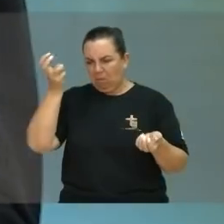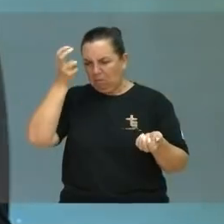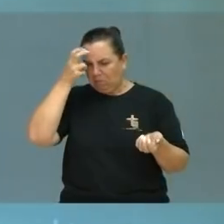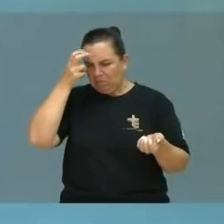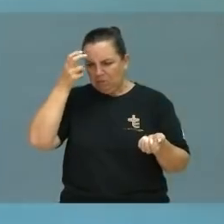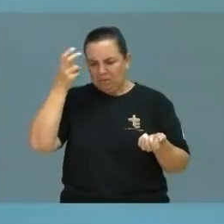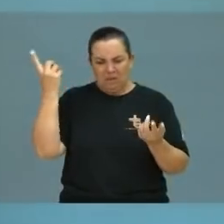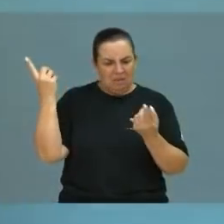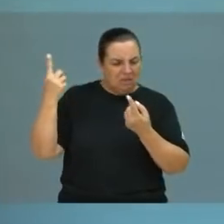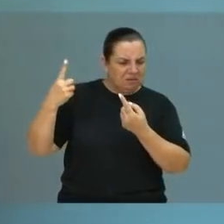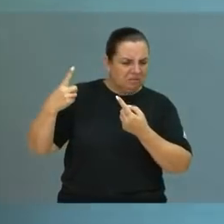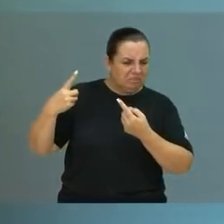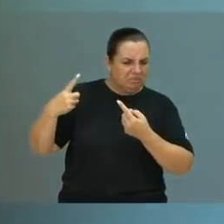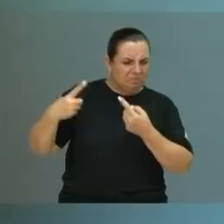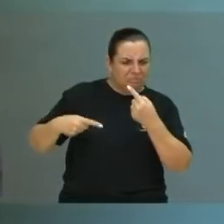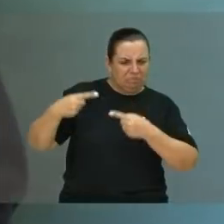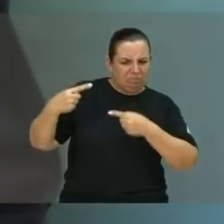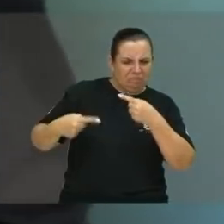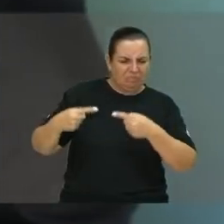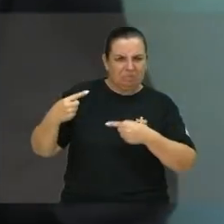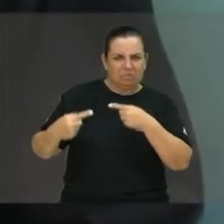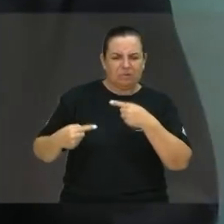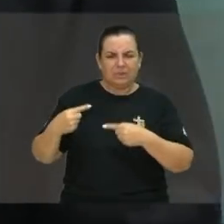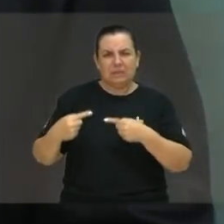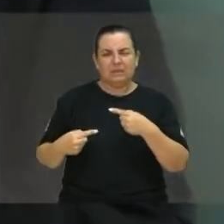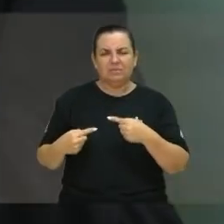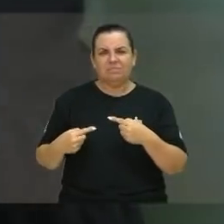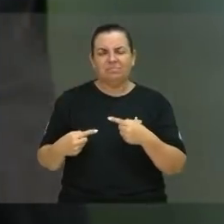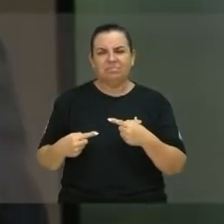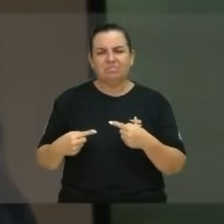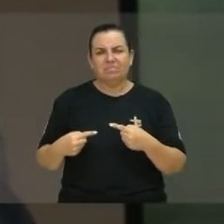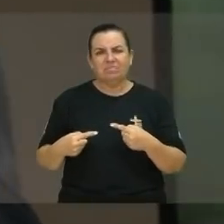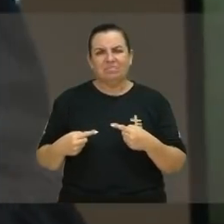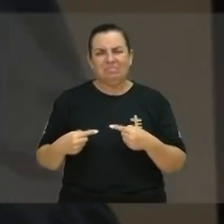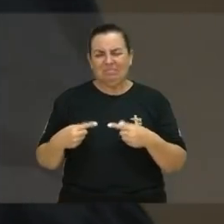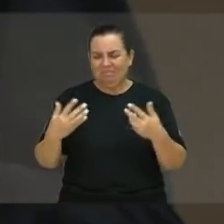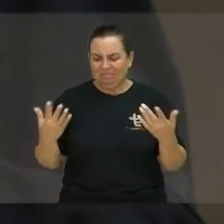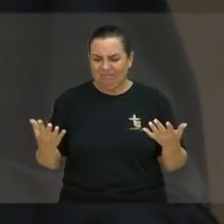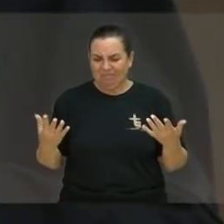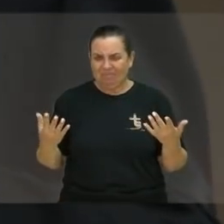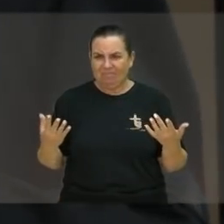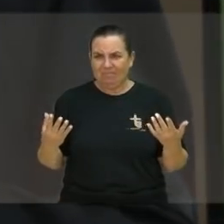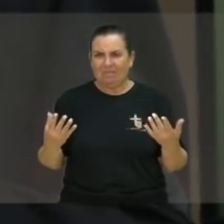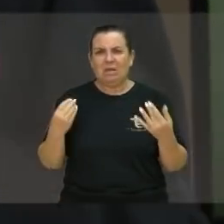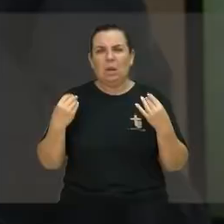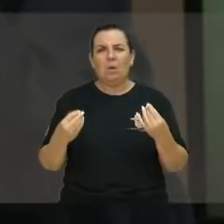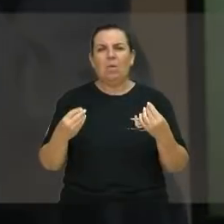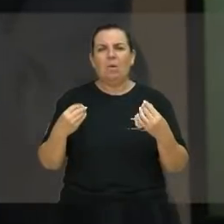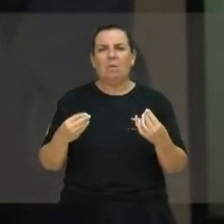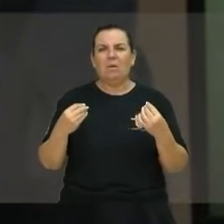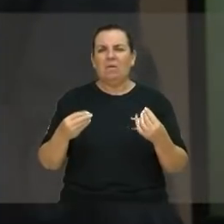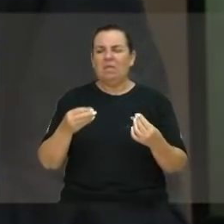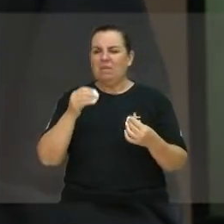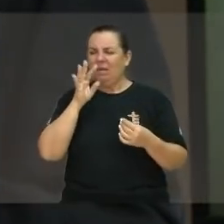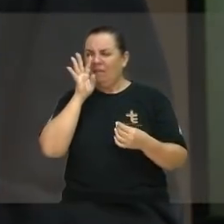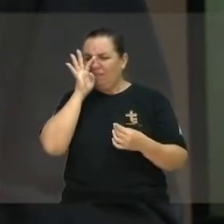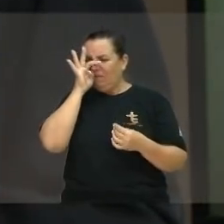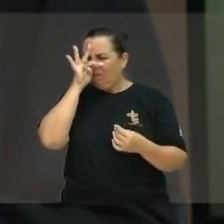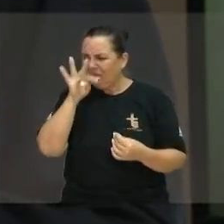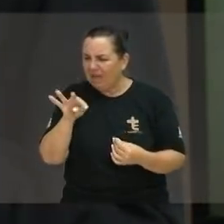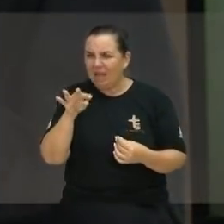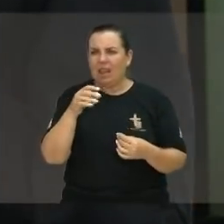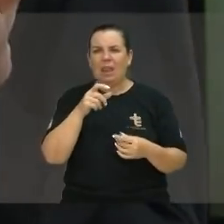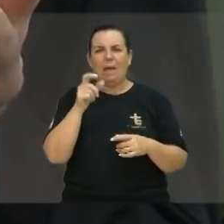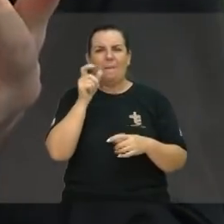contraste dedos das polarizações e quando tu se condena palavras